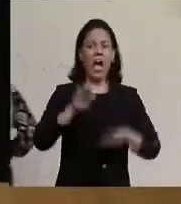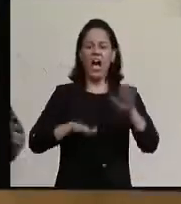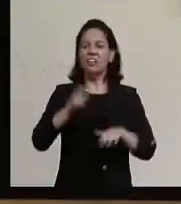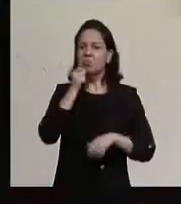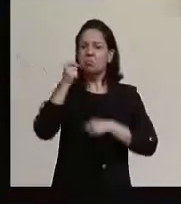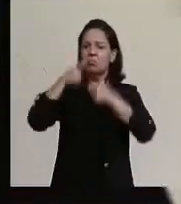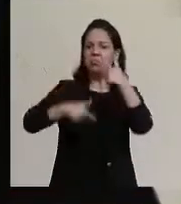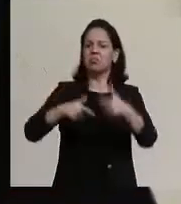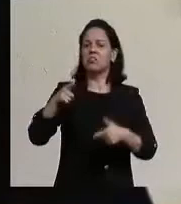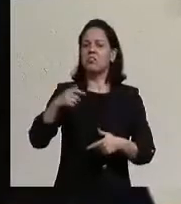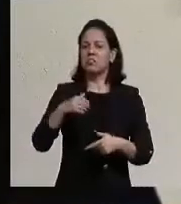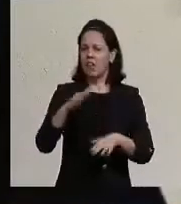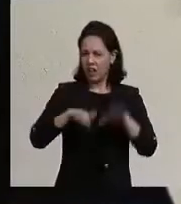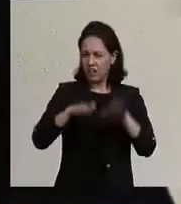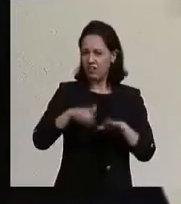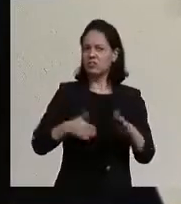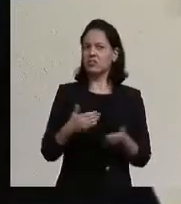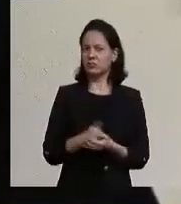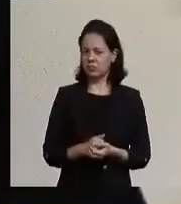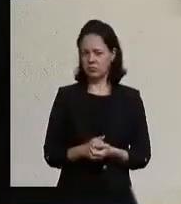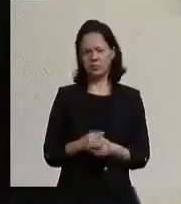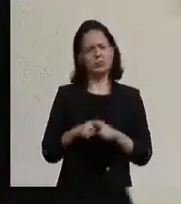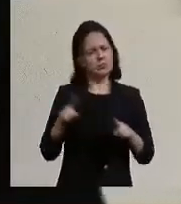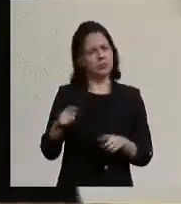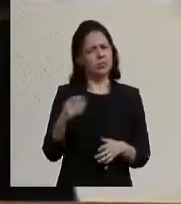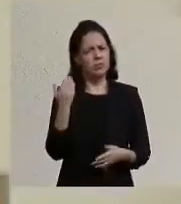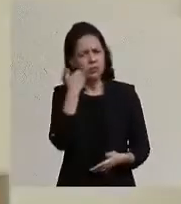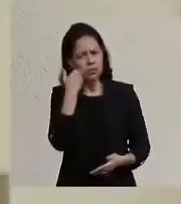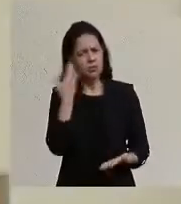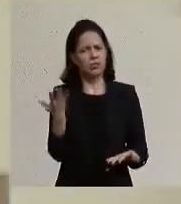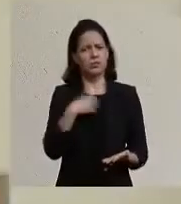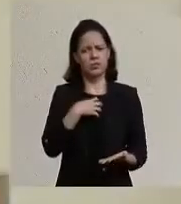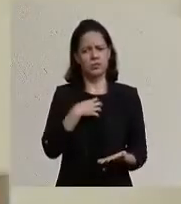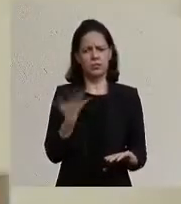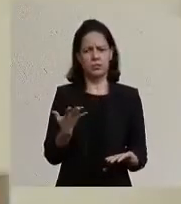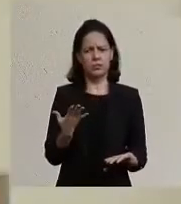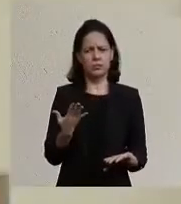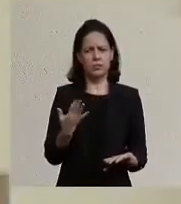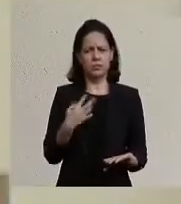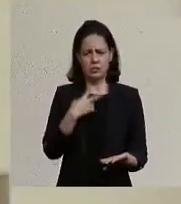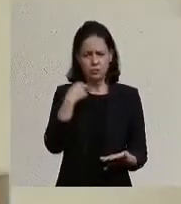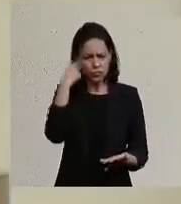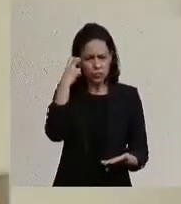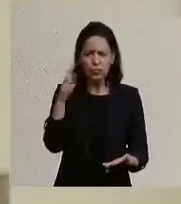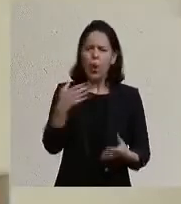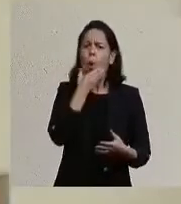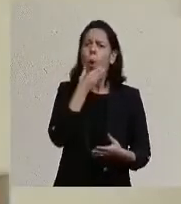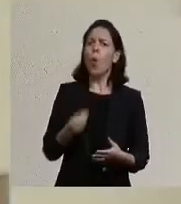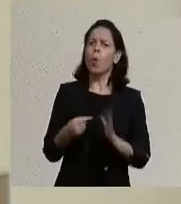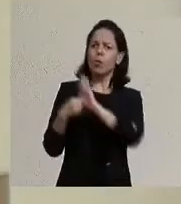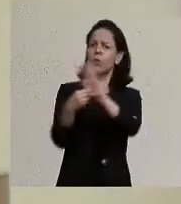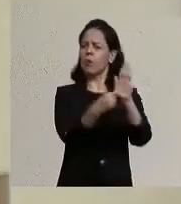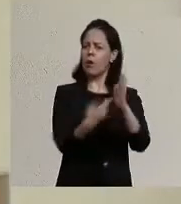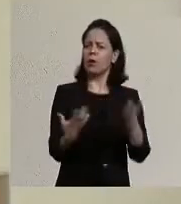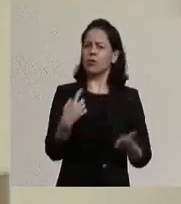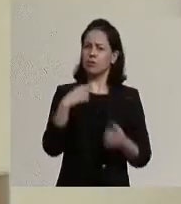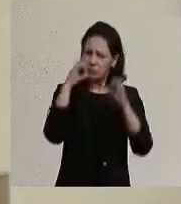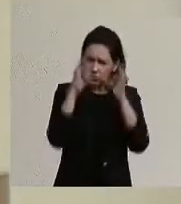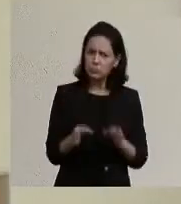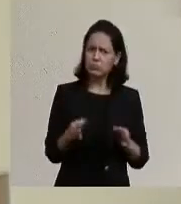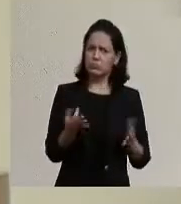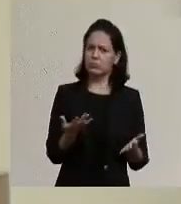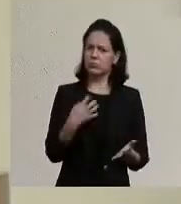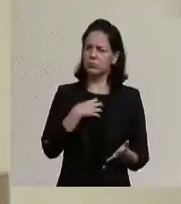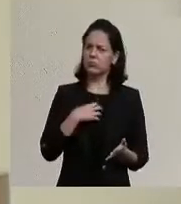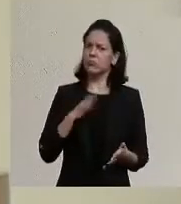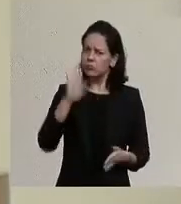até acusar que foi nós que fizemos isso aqui mas toma vergonha na cara Vereador seja homem seja homem